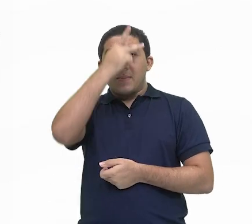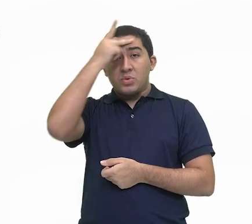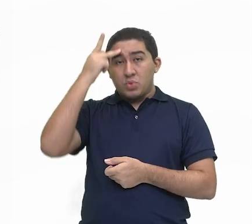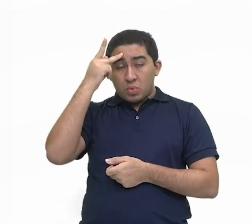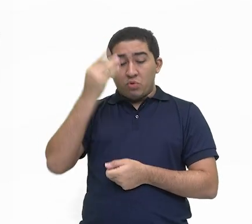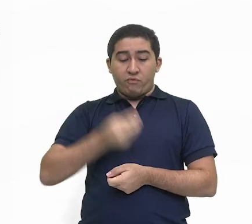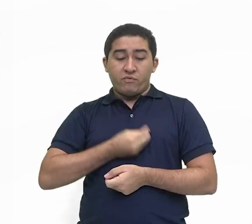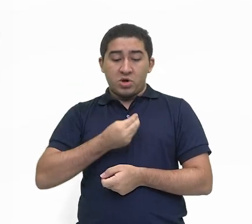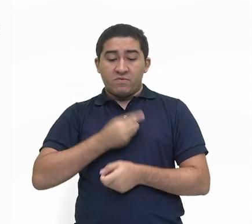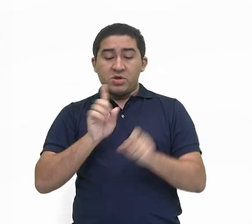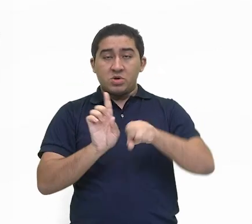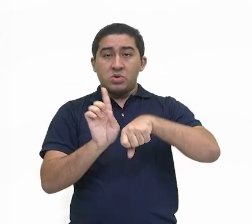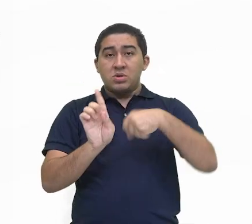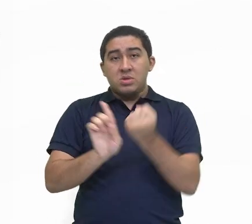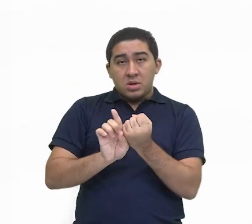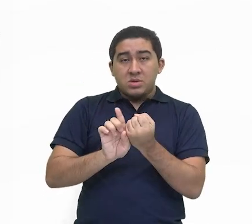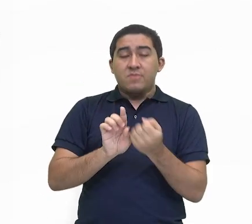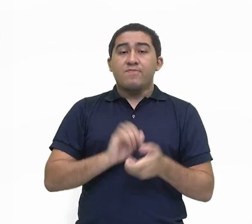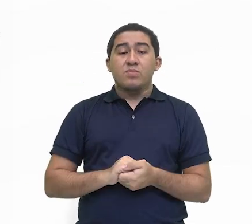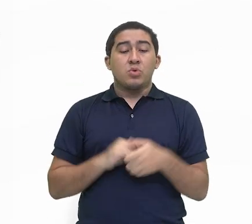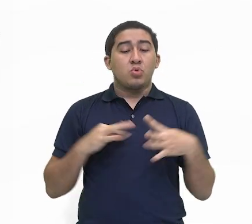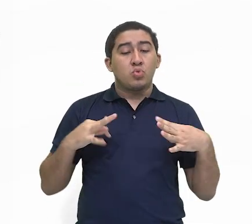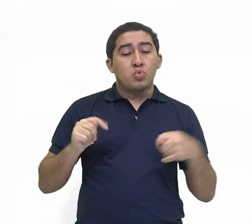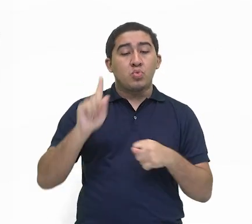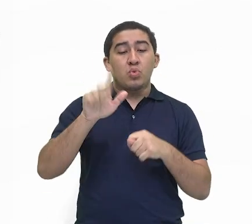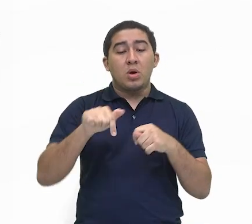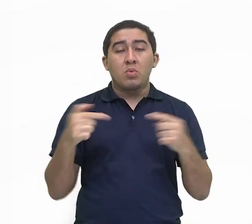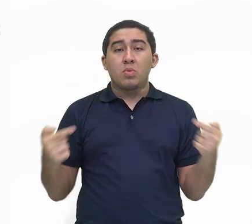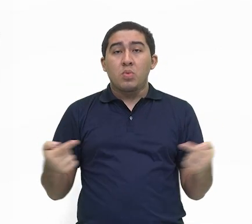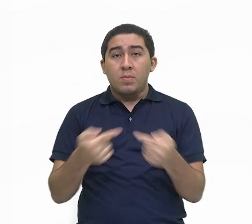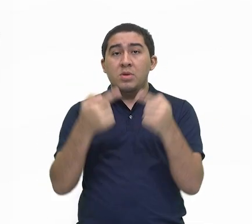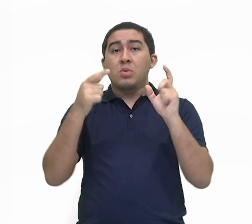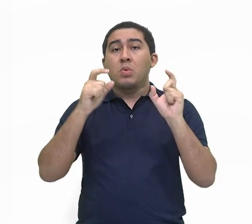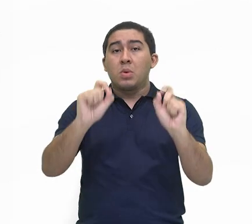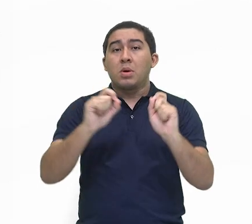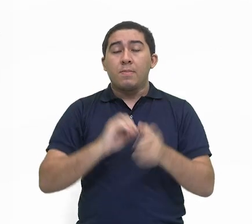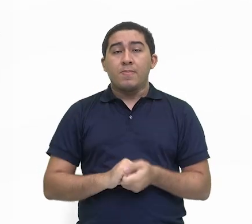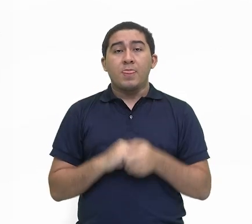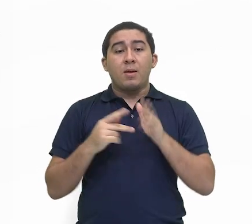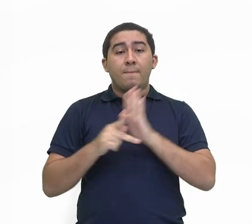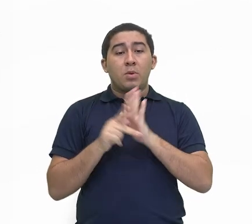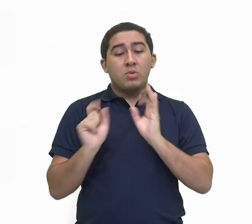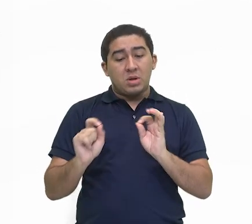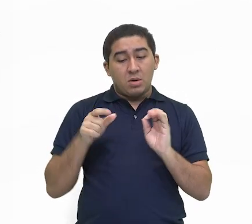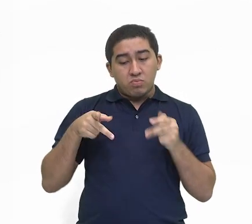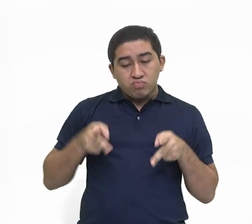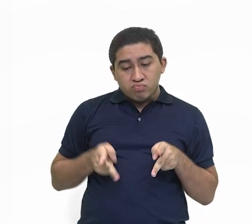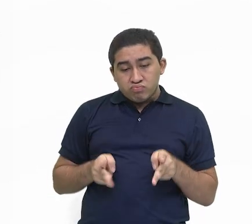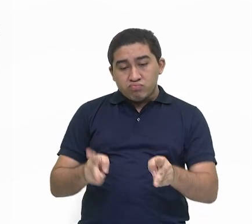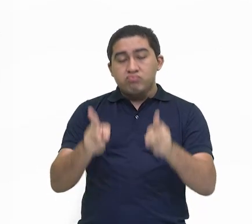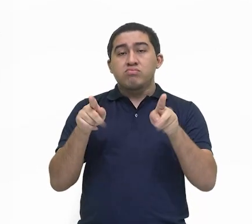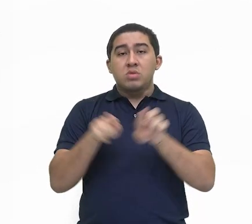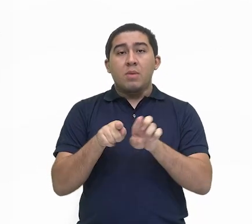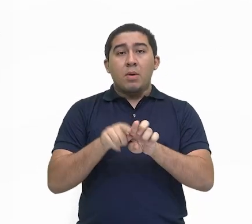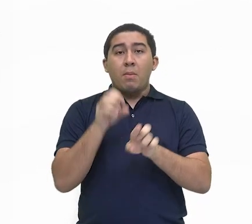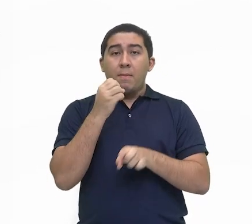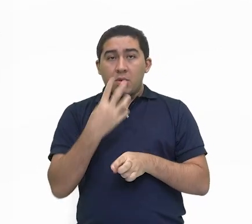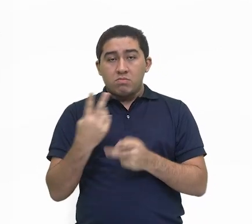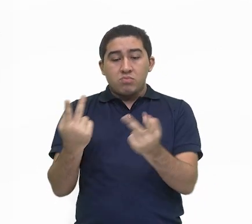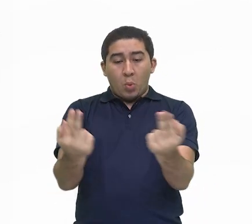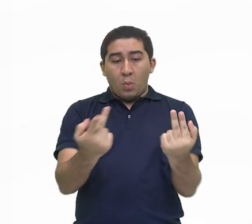pessoas que vivem nessas sociedades. Tudo isso para que, segundo Platão, para que ela flua, né, para o bem